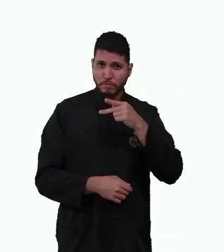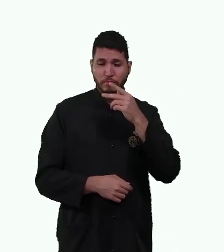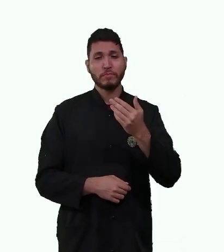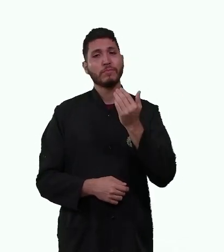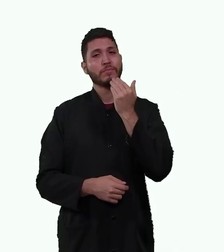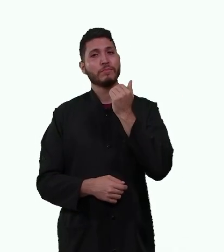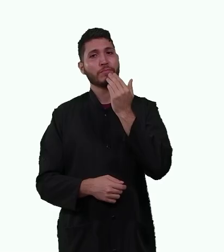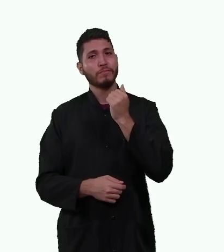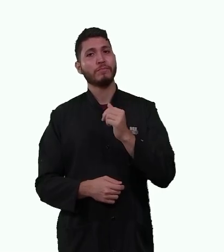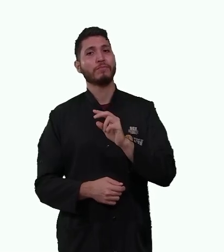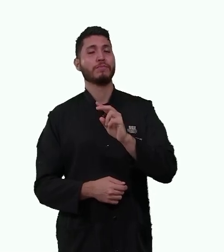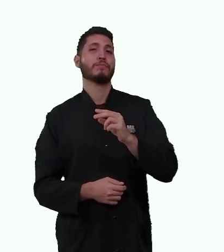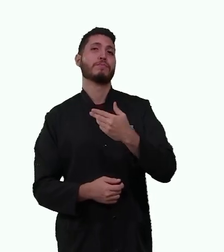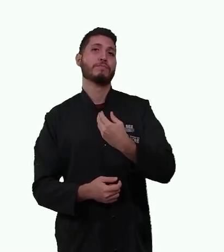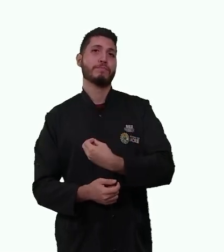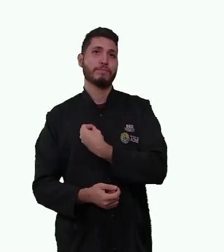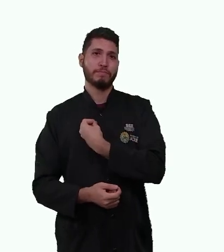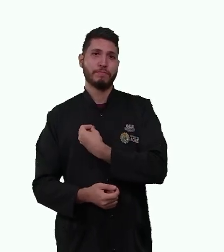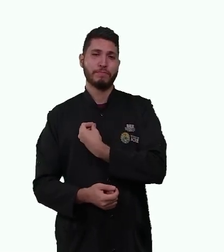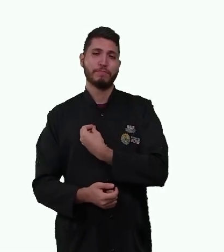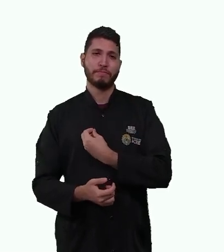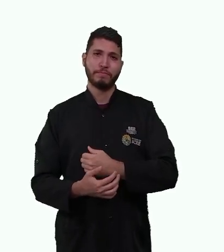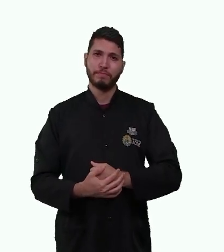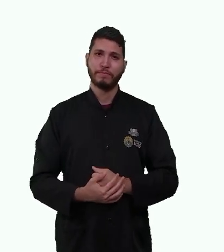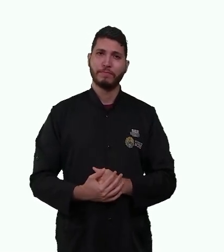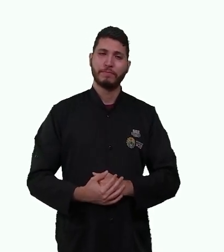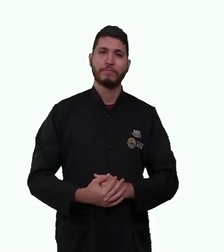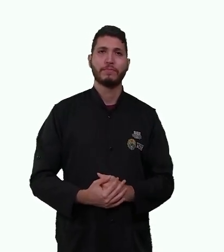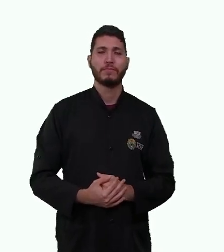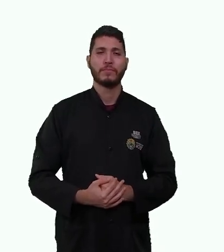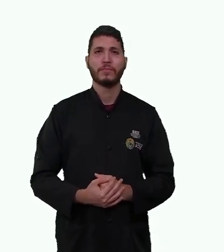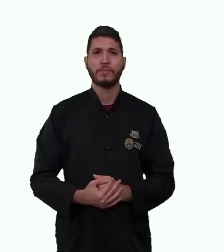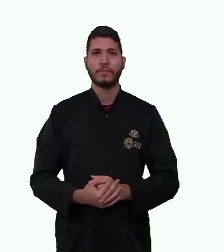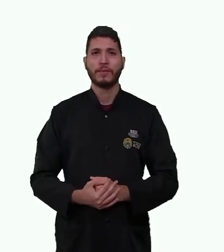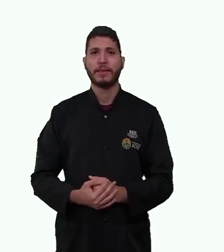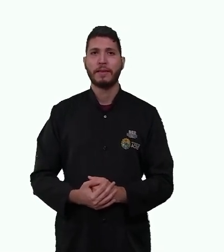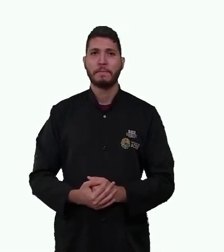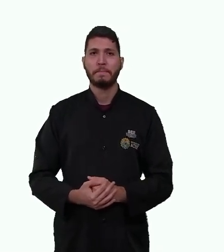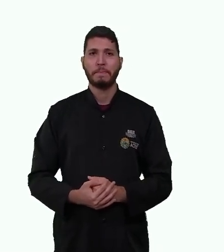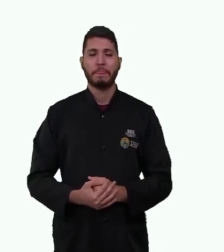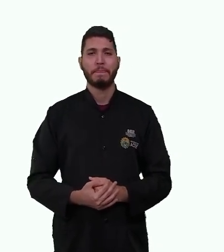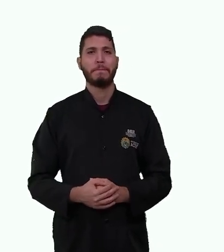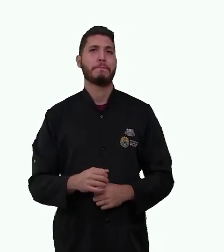viven. Vamos ver o